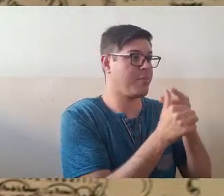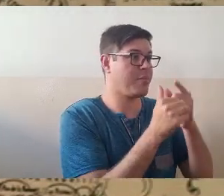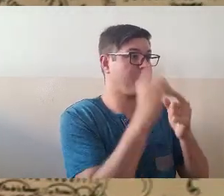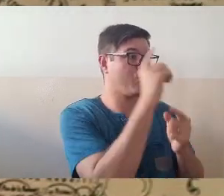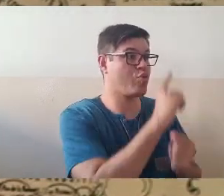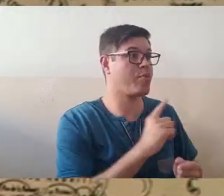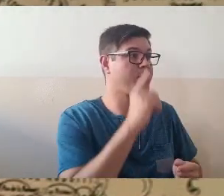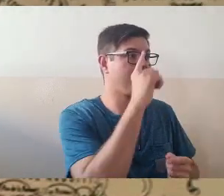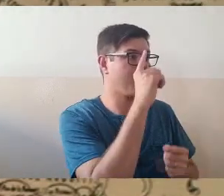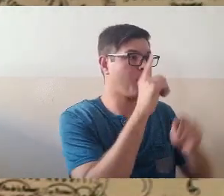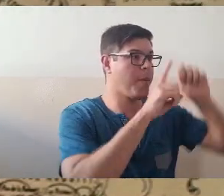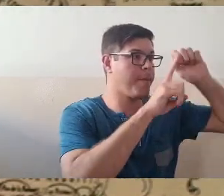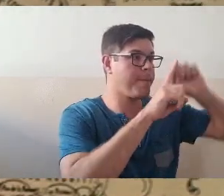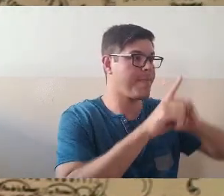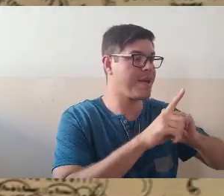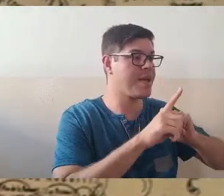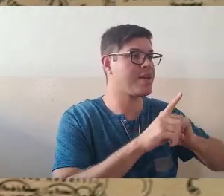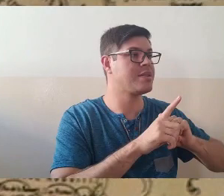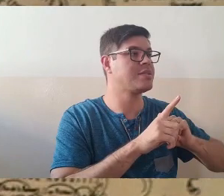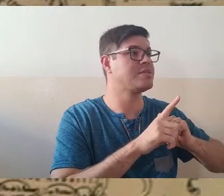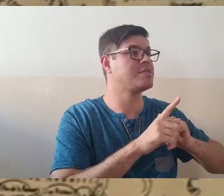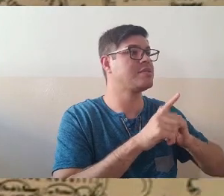mês, com apresentação completa,